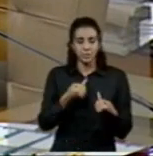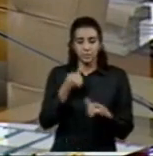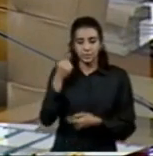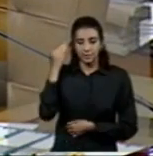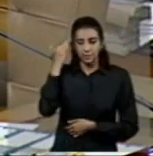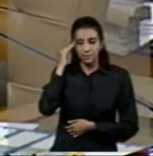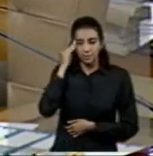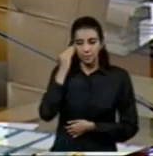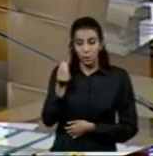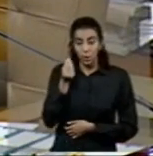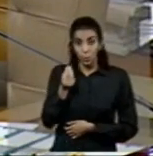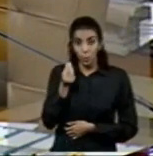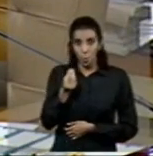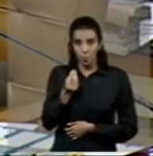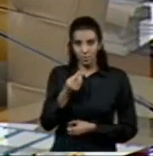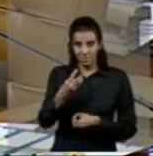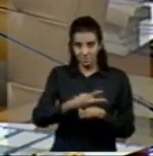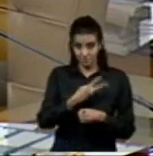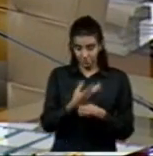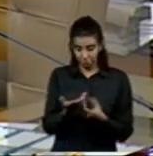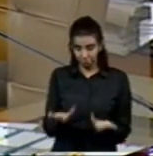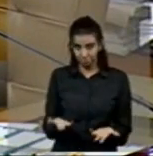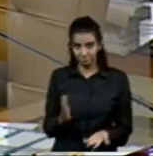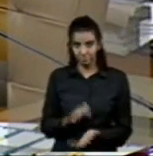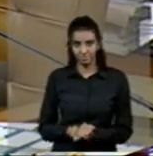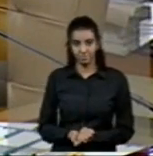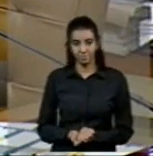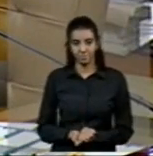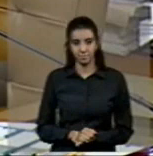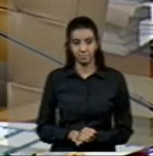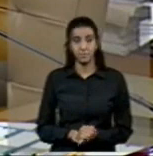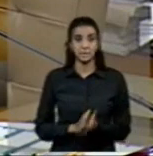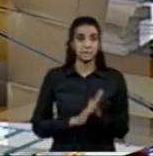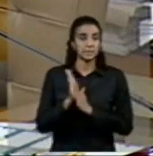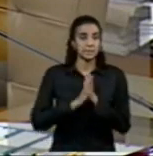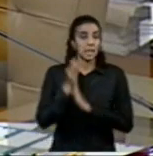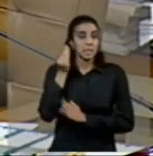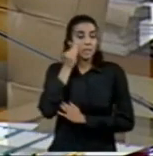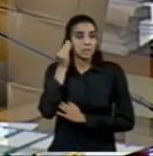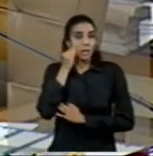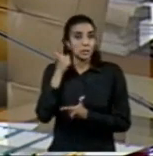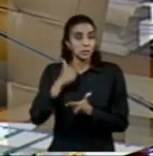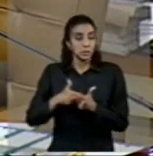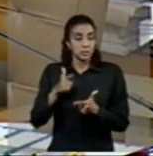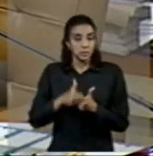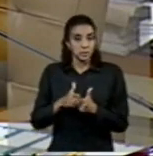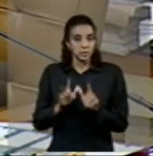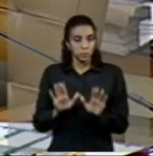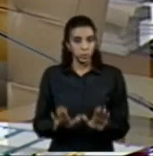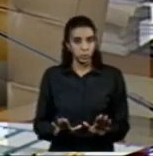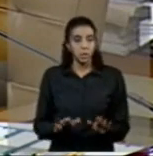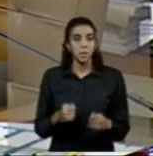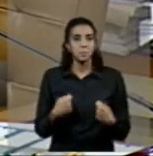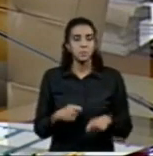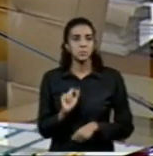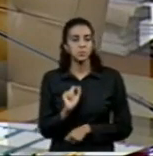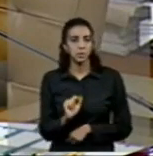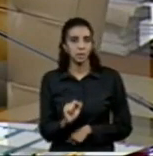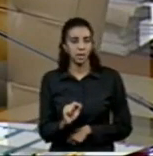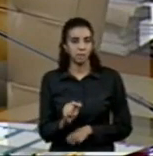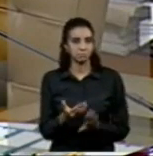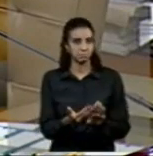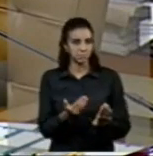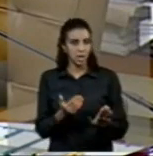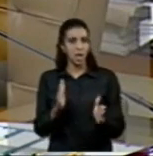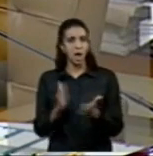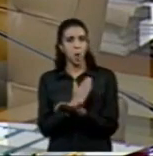compor esse conflito. No afã de superar esse desafio, há que alinhavar preliminarmente alguns